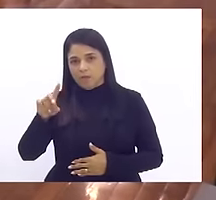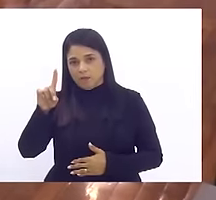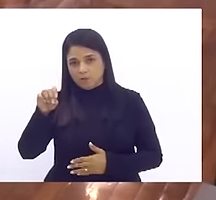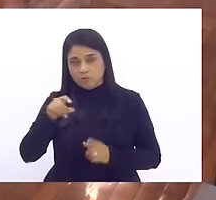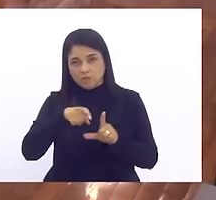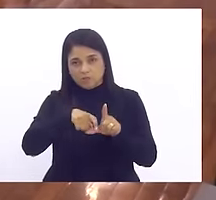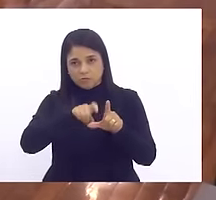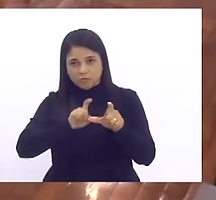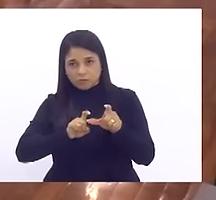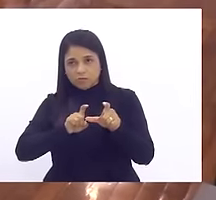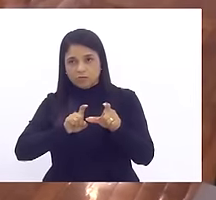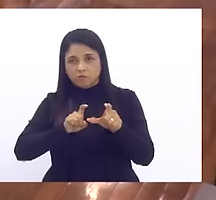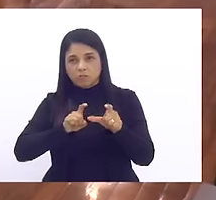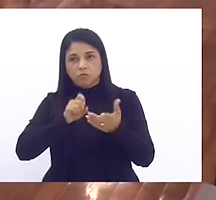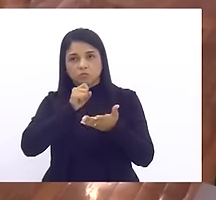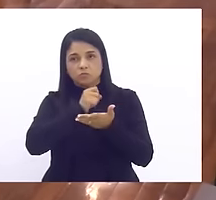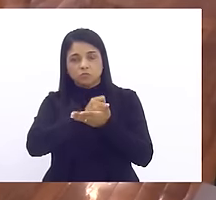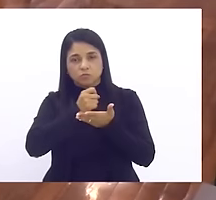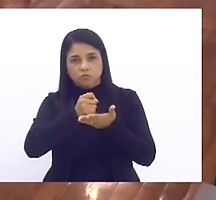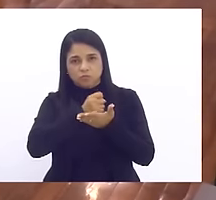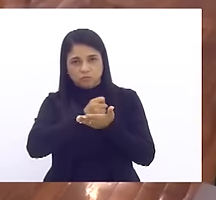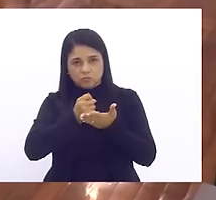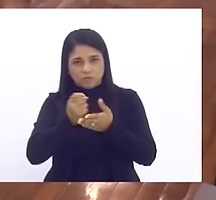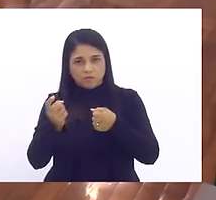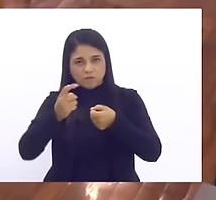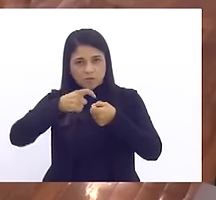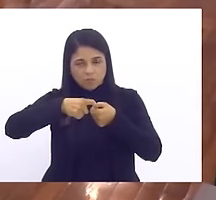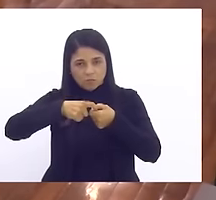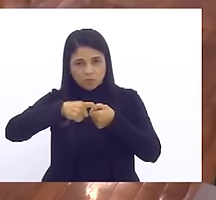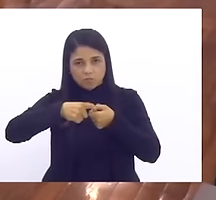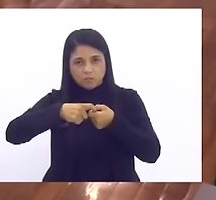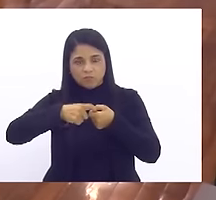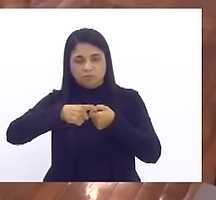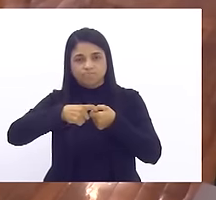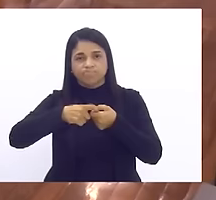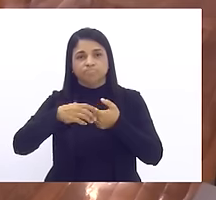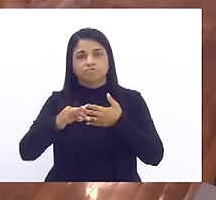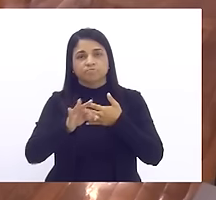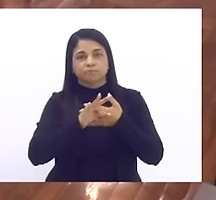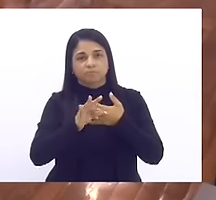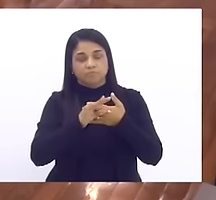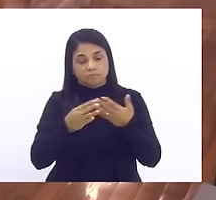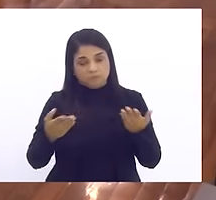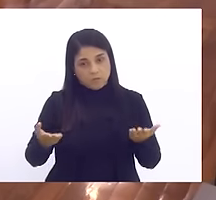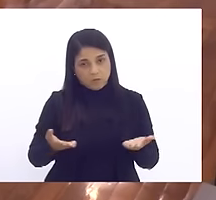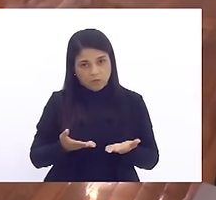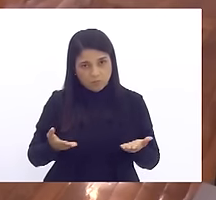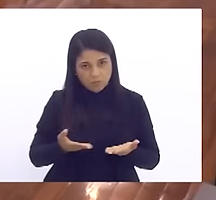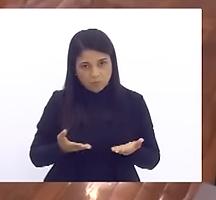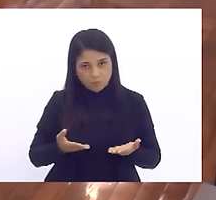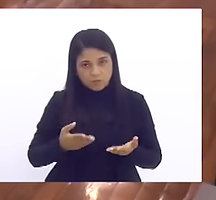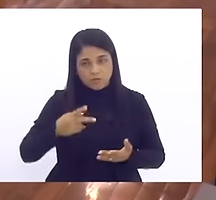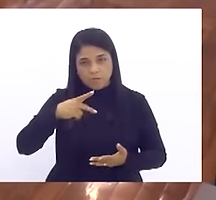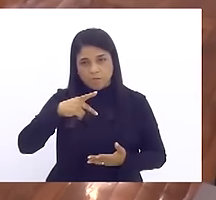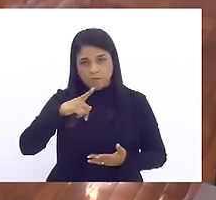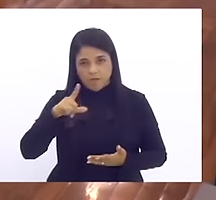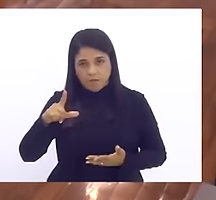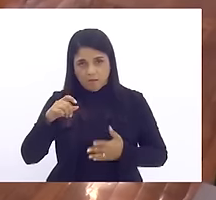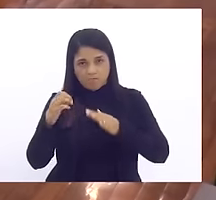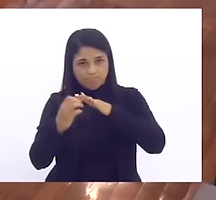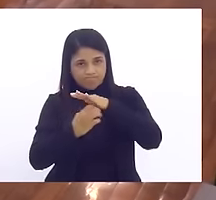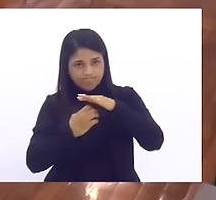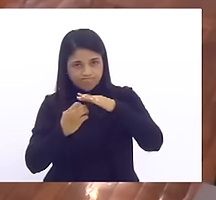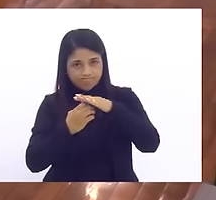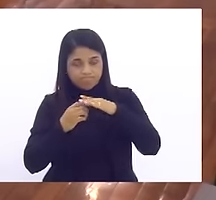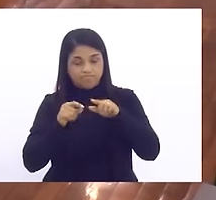a execução de todos os convênios e acordos de cooperação técnica existentes hoje a pele só vai continuar